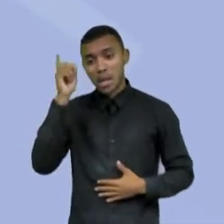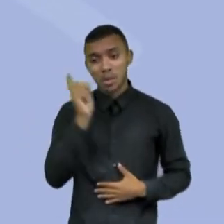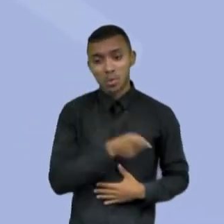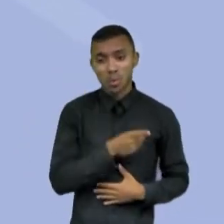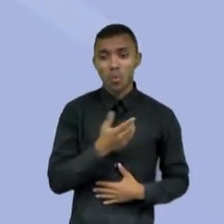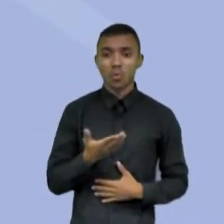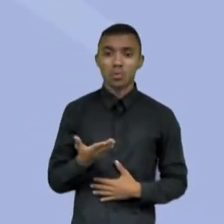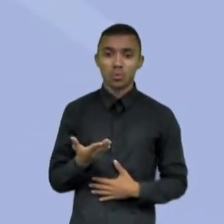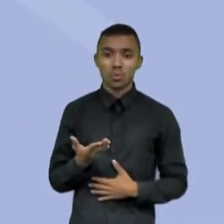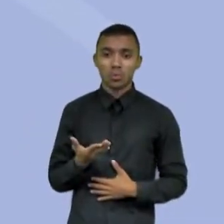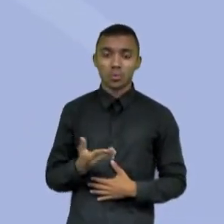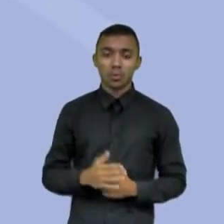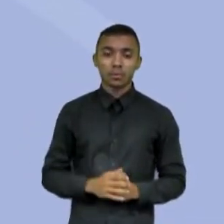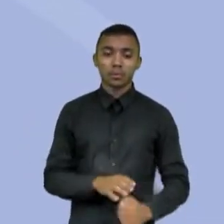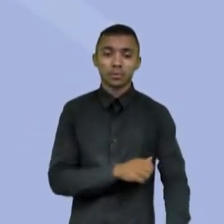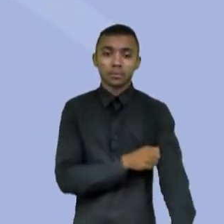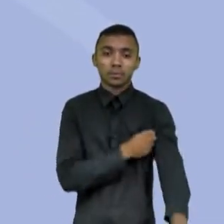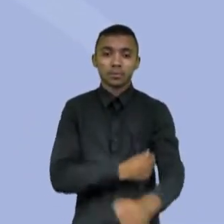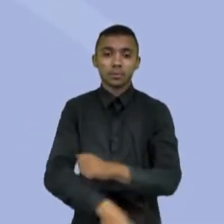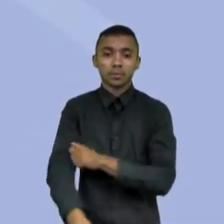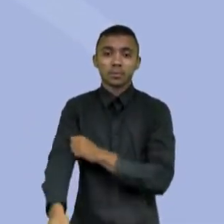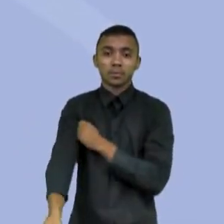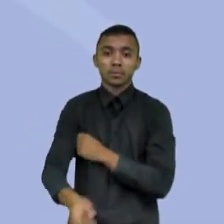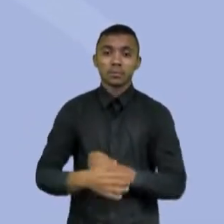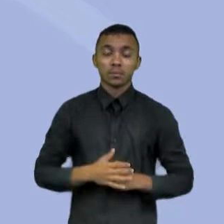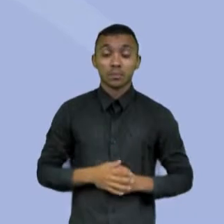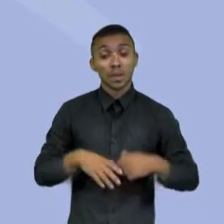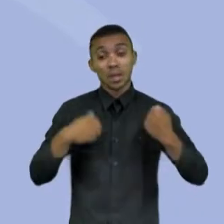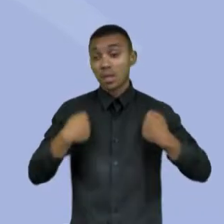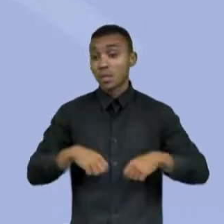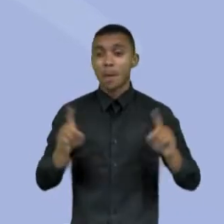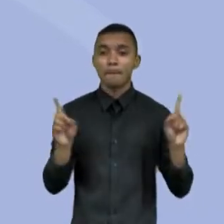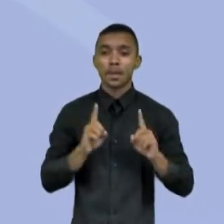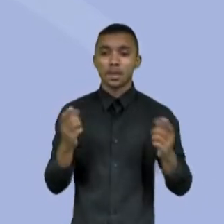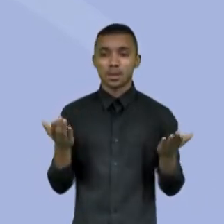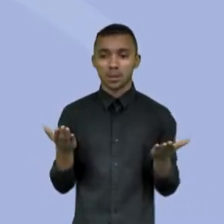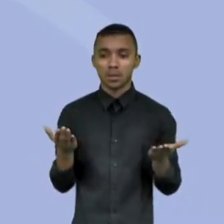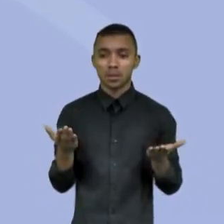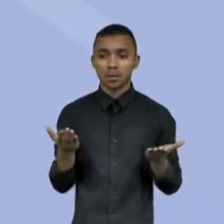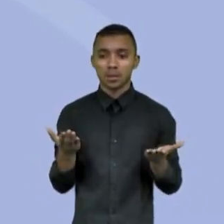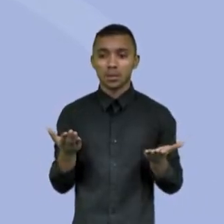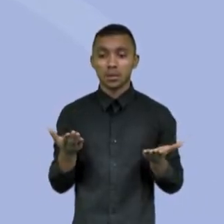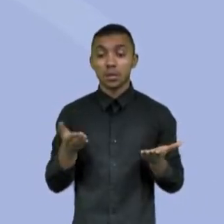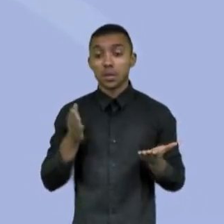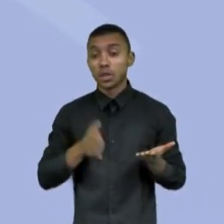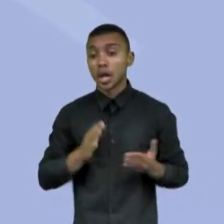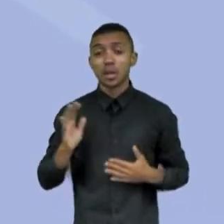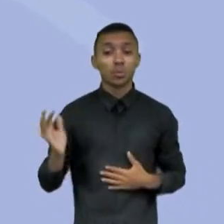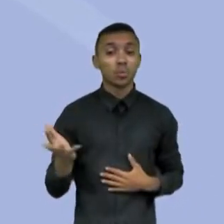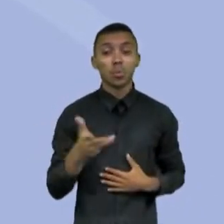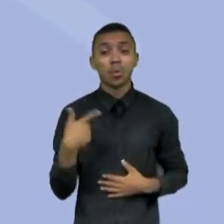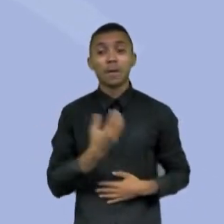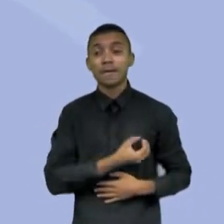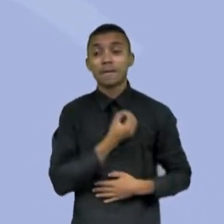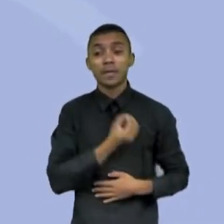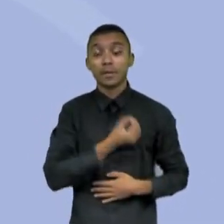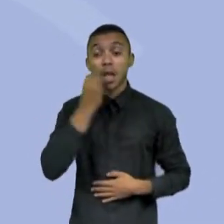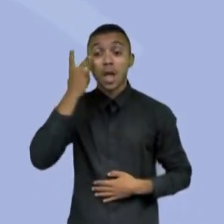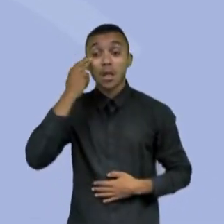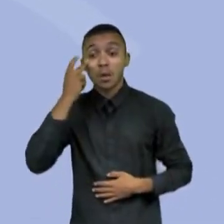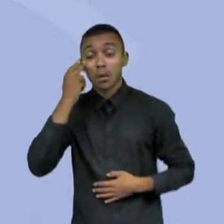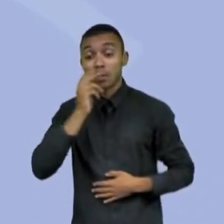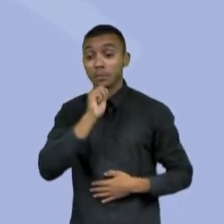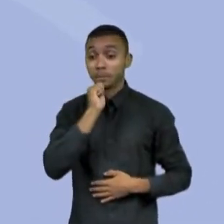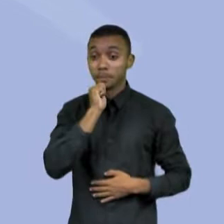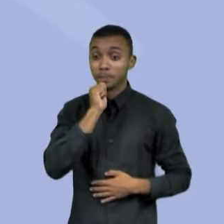um factóide político. Não havia necessidade disso, ainda não se está normatizado o que vai acontecer